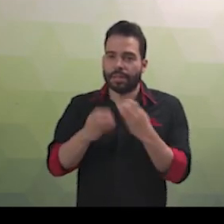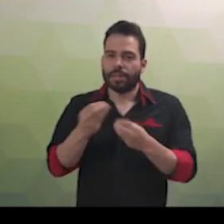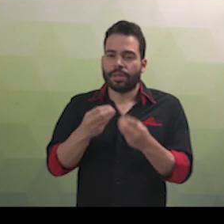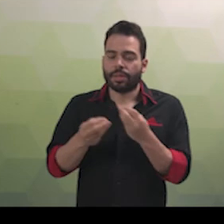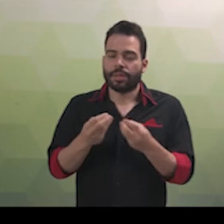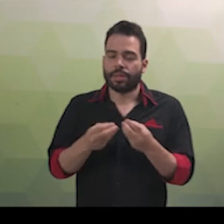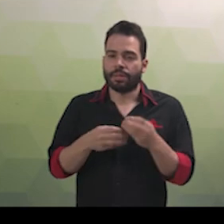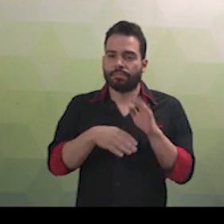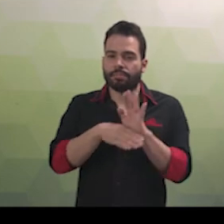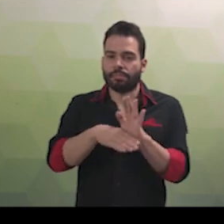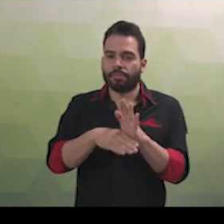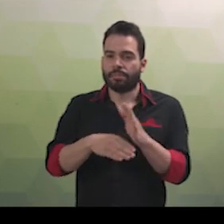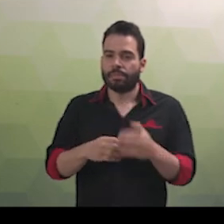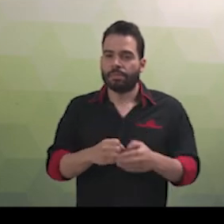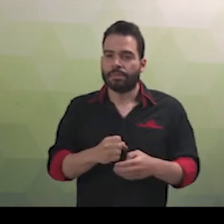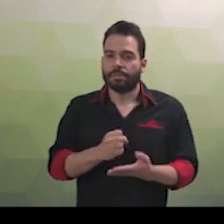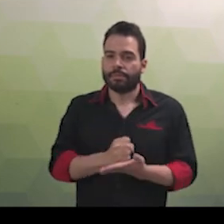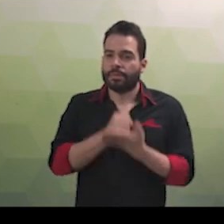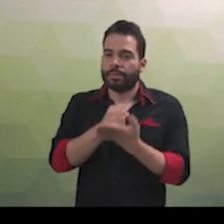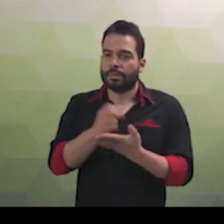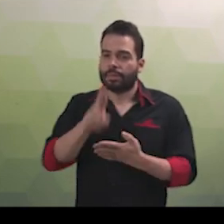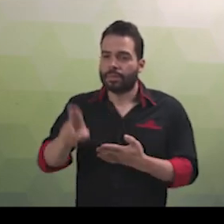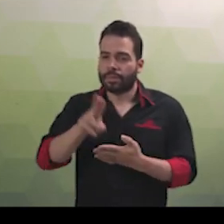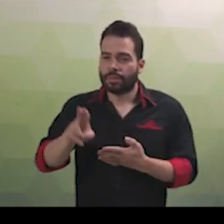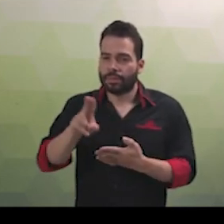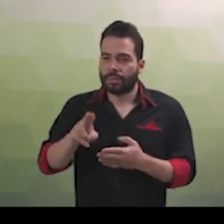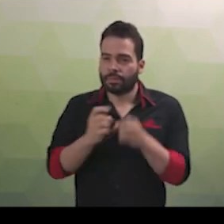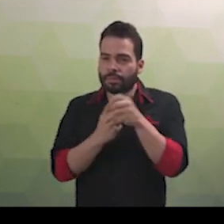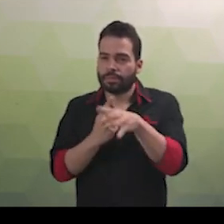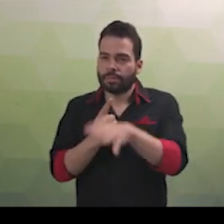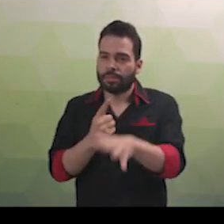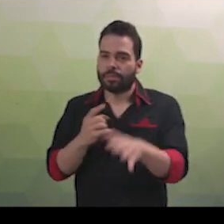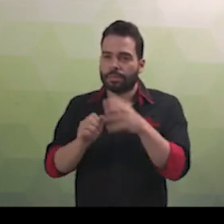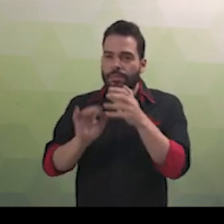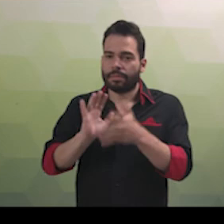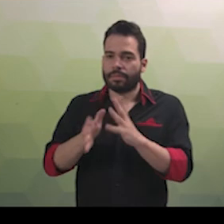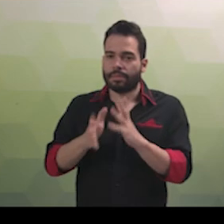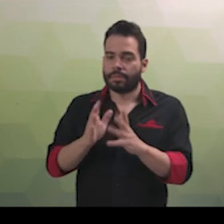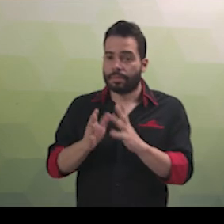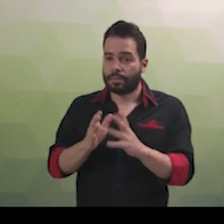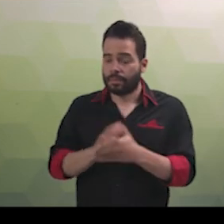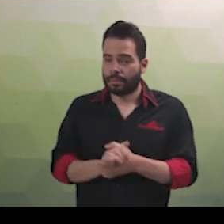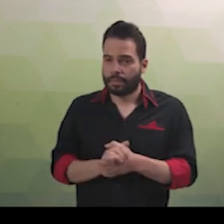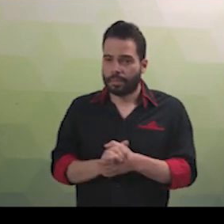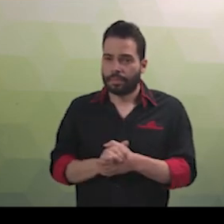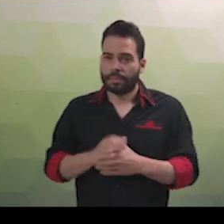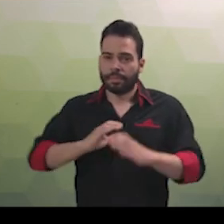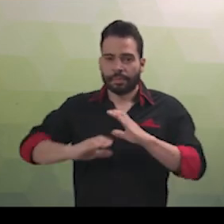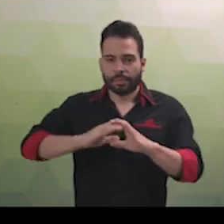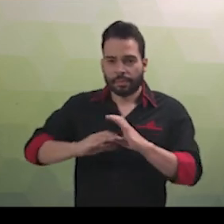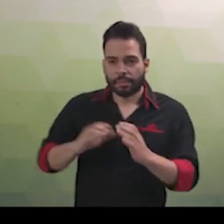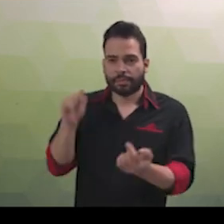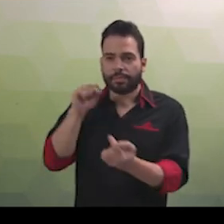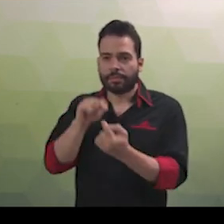institucionalizadas de apoiar o uso e a difusão da língua brasileira de sinais, como meio de comunicação objetiva e